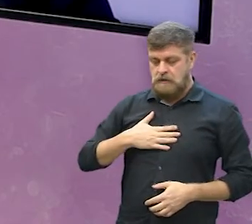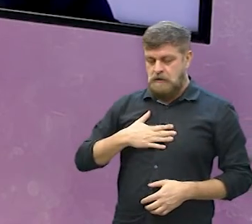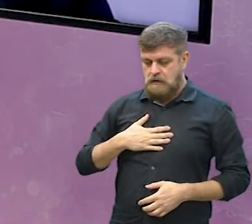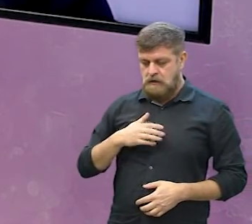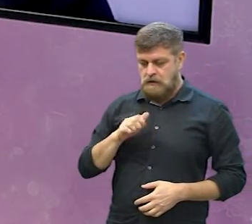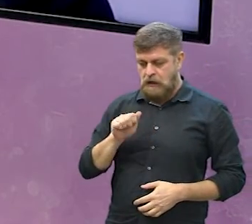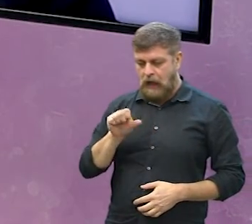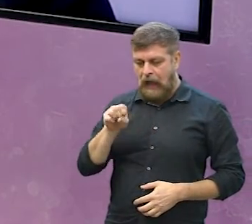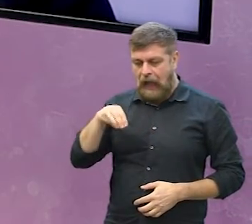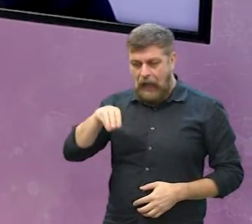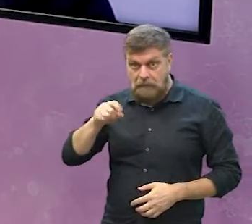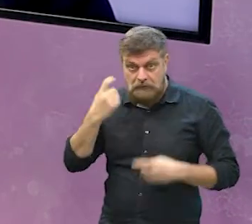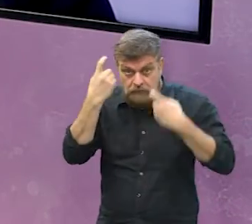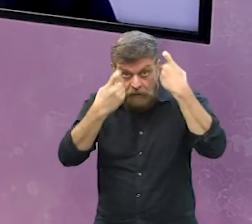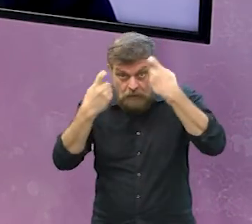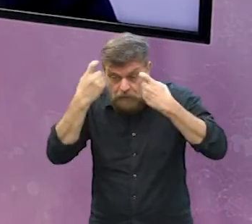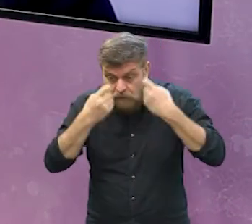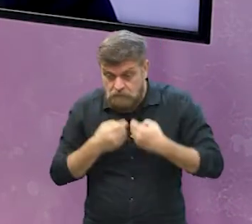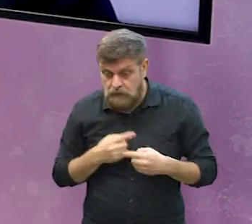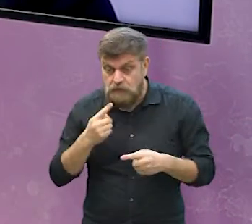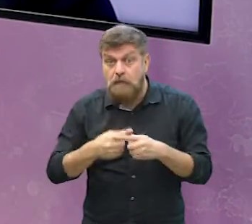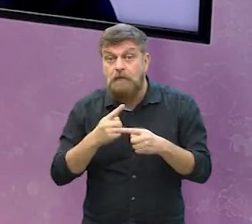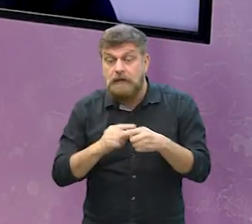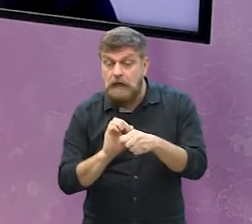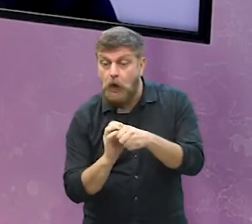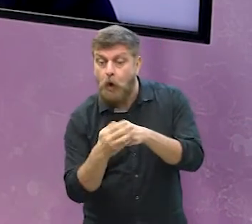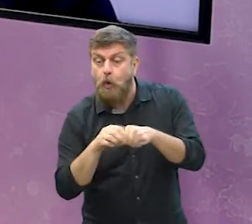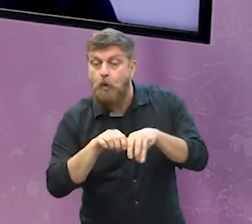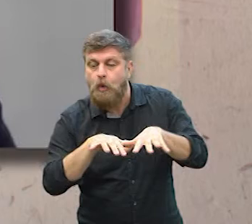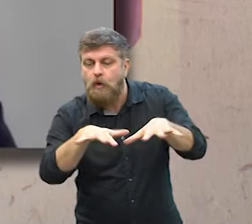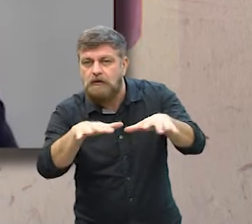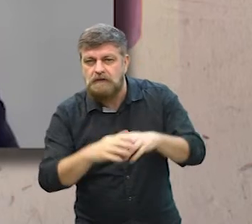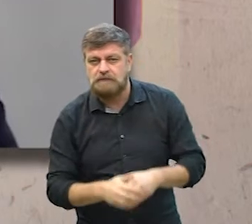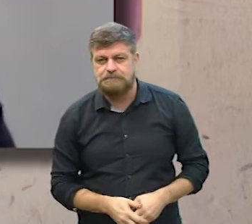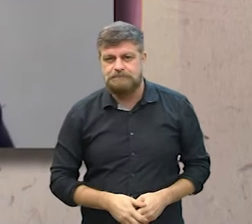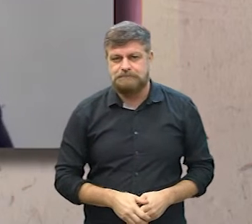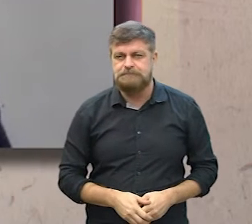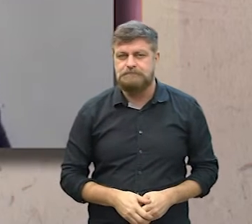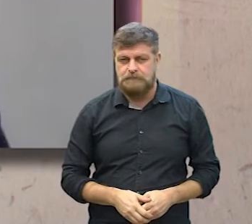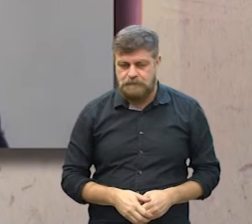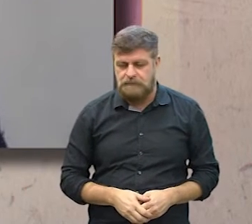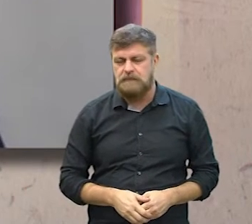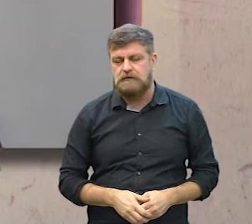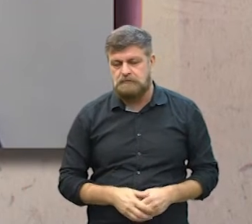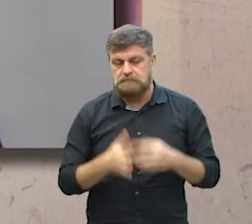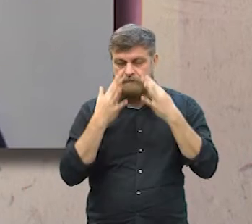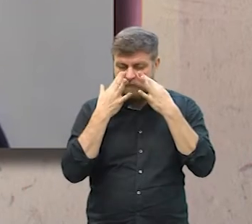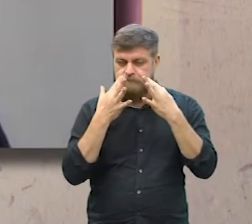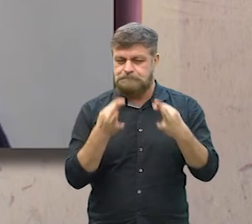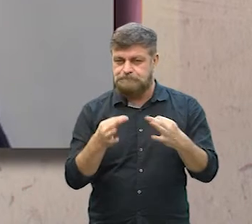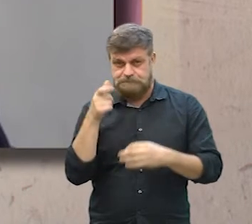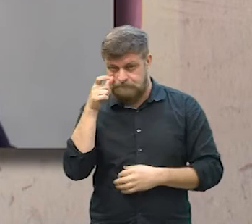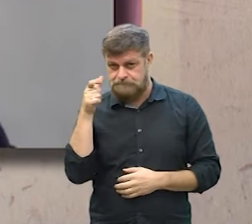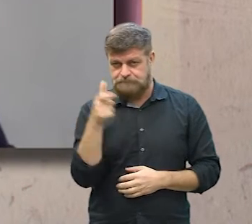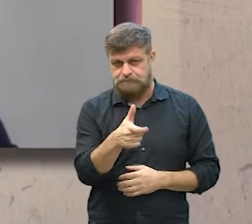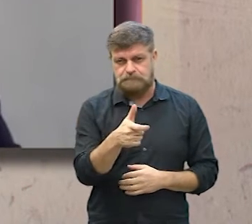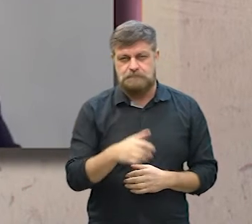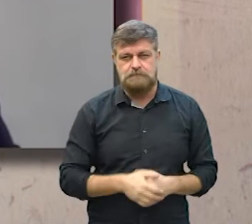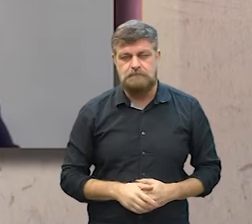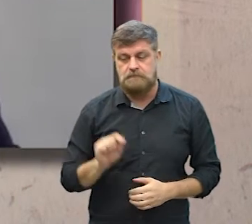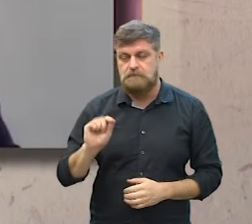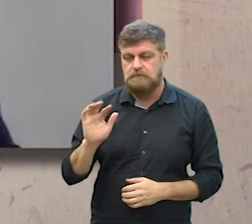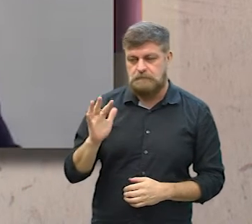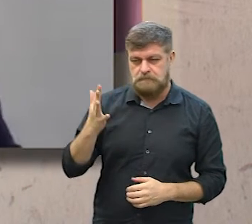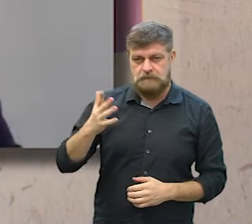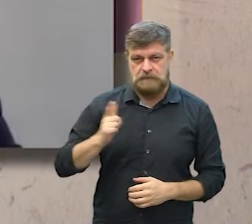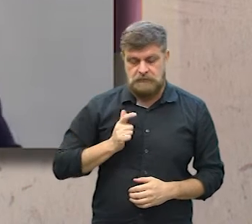tem asma, como que fica a situação nesse momento que a gente está vivendo? Então, isso foi uma observação muito interessante, mas, ao